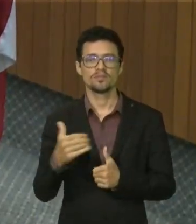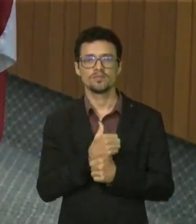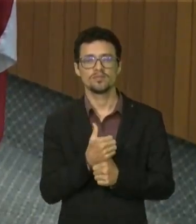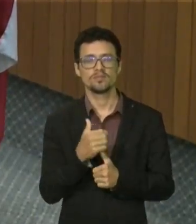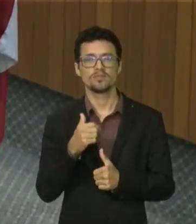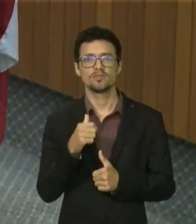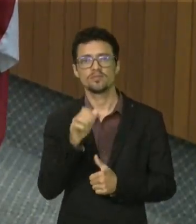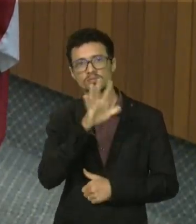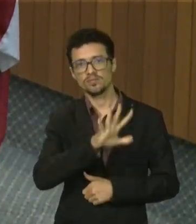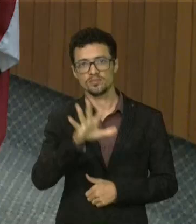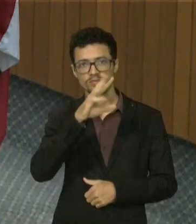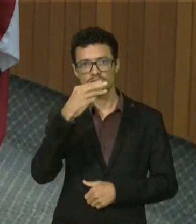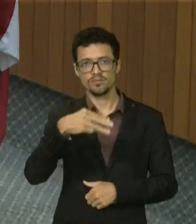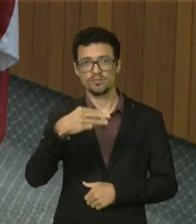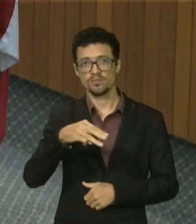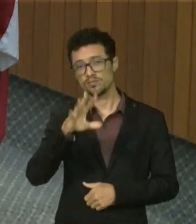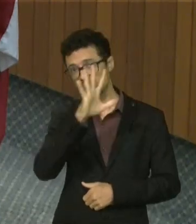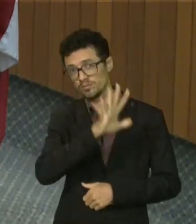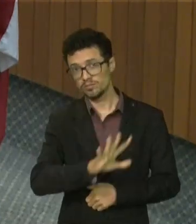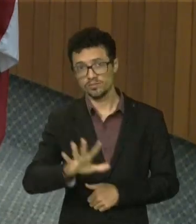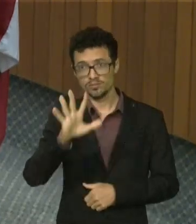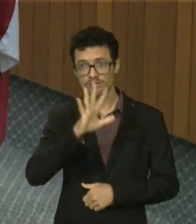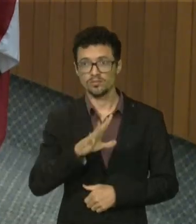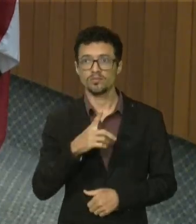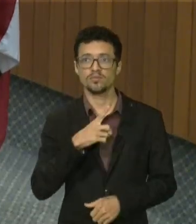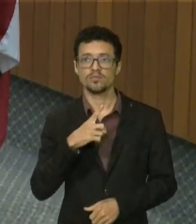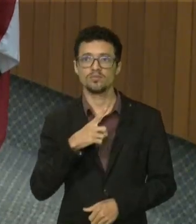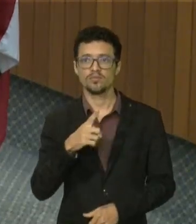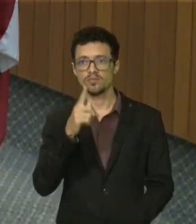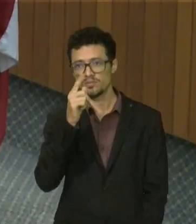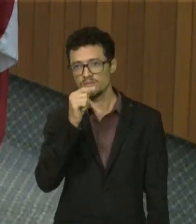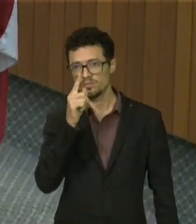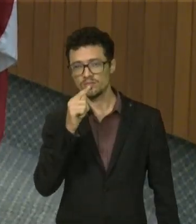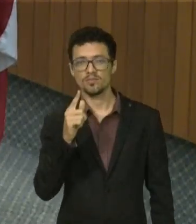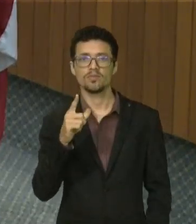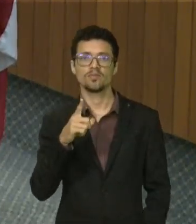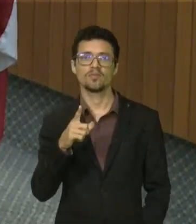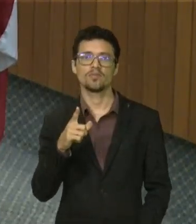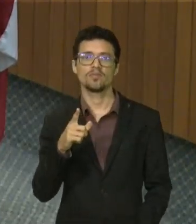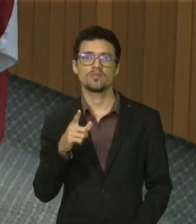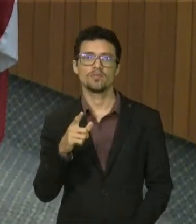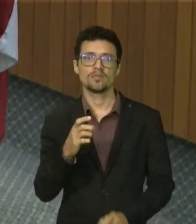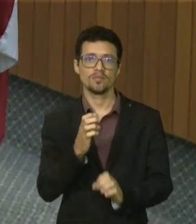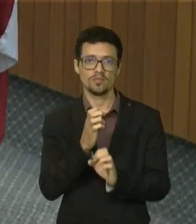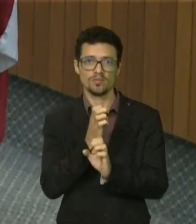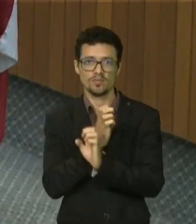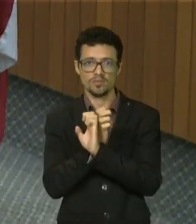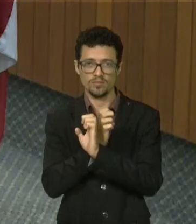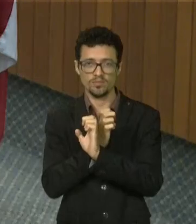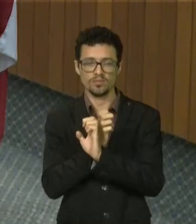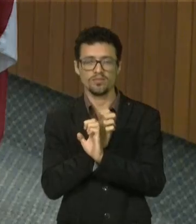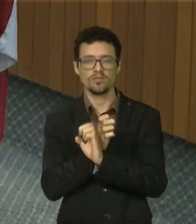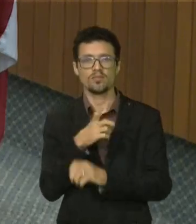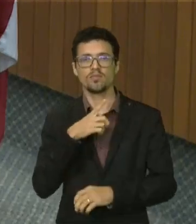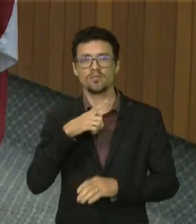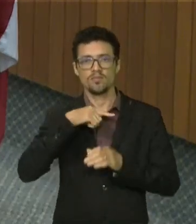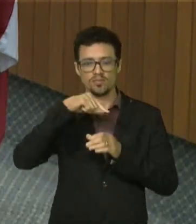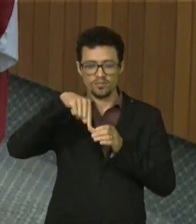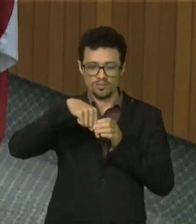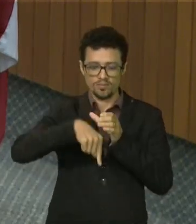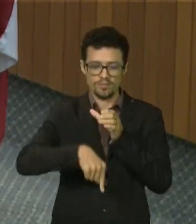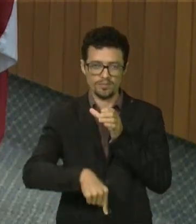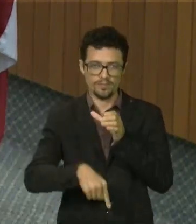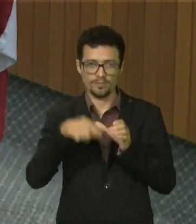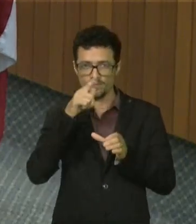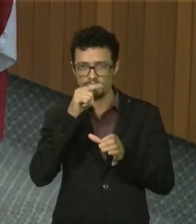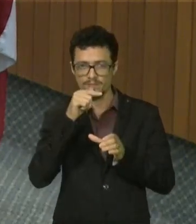recebi essa denúncia aqui em relação à água fornecida pela CAEMA, num poço que por eles foi perfurado. Conversei